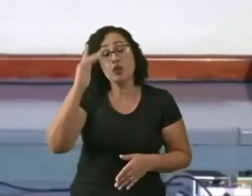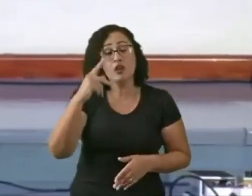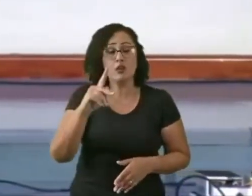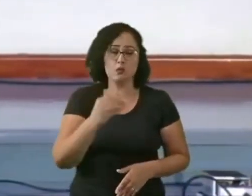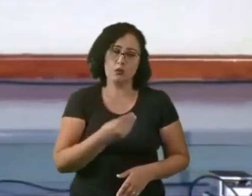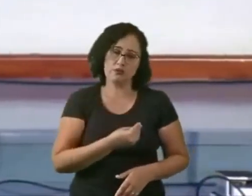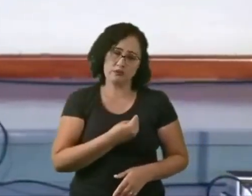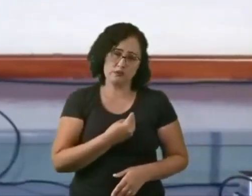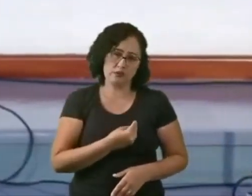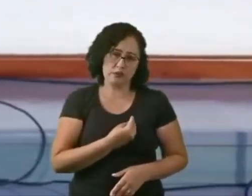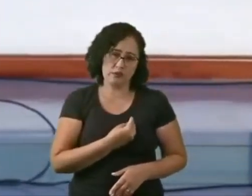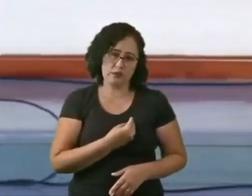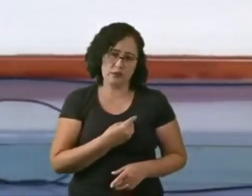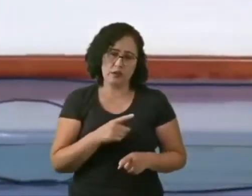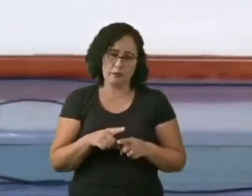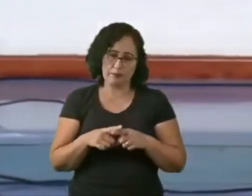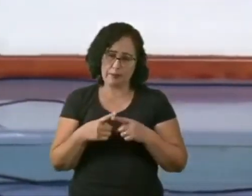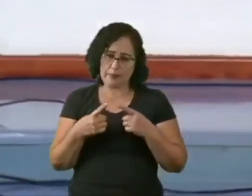mas